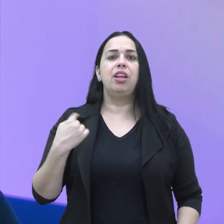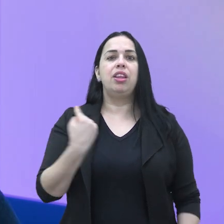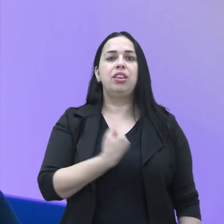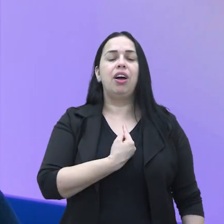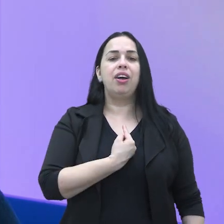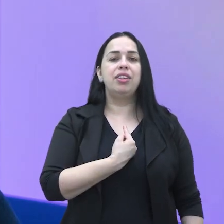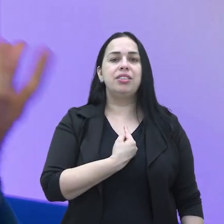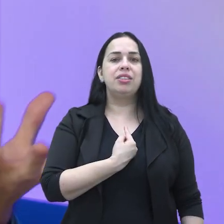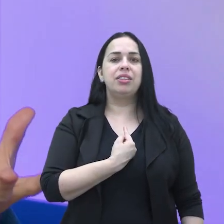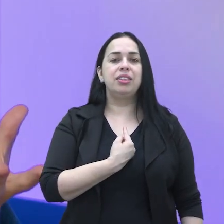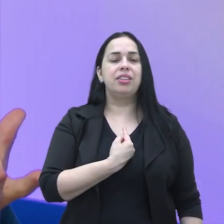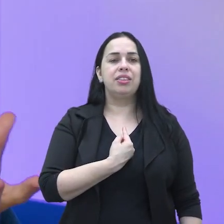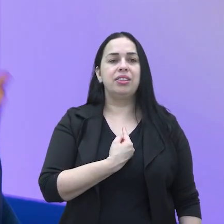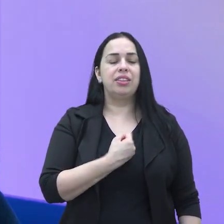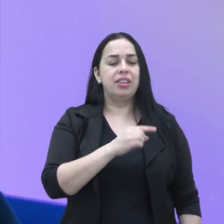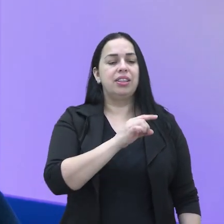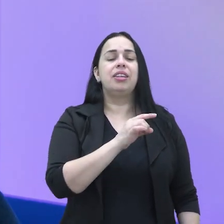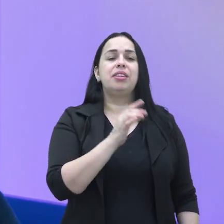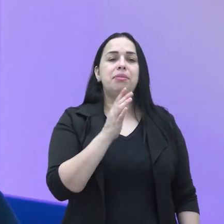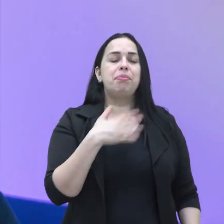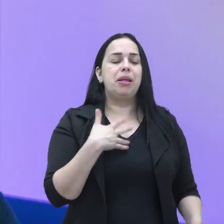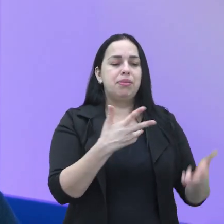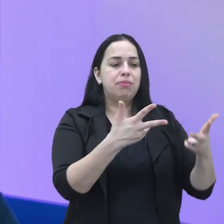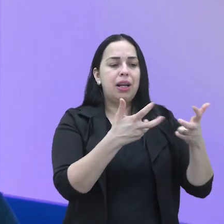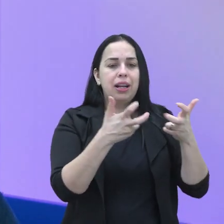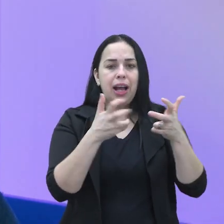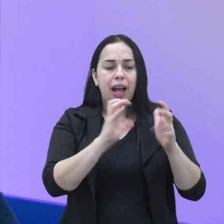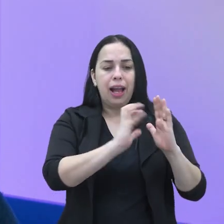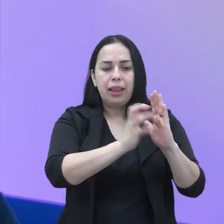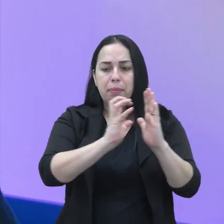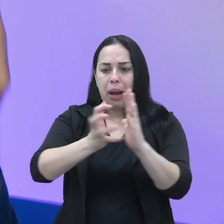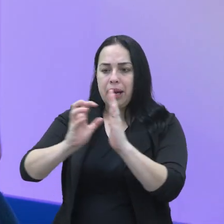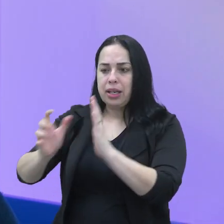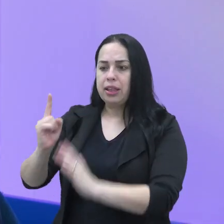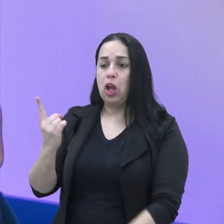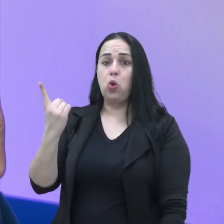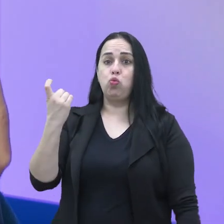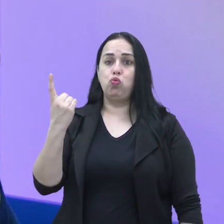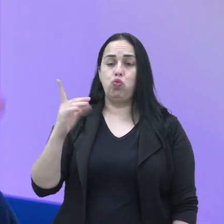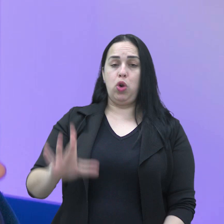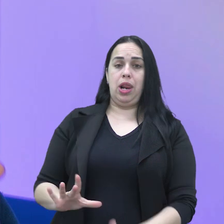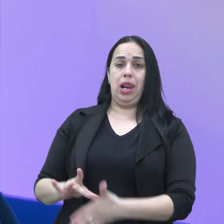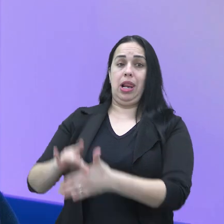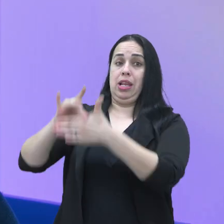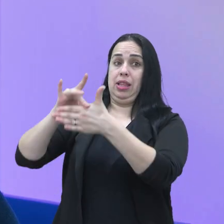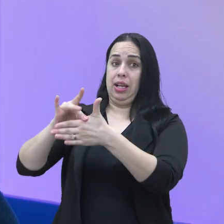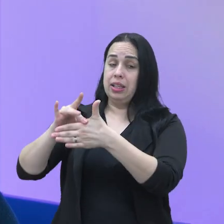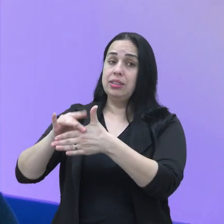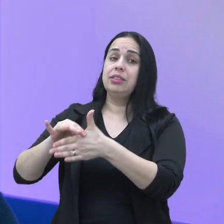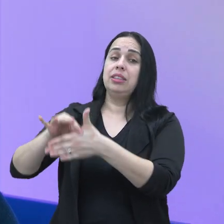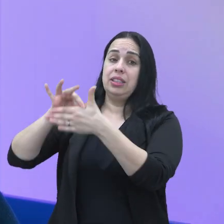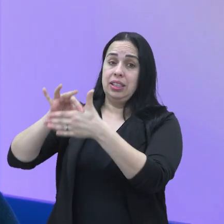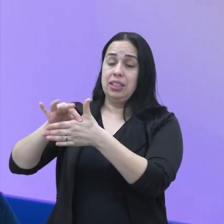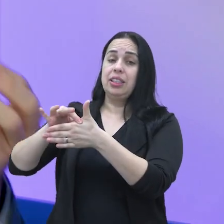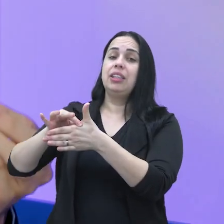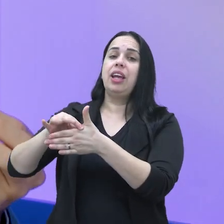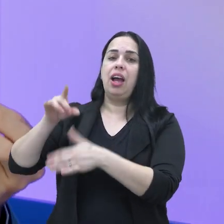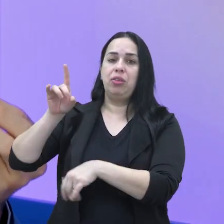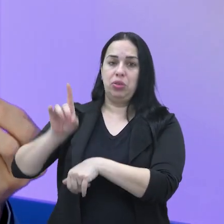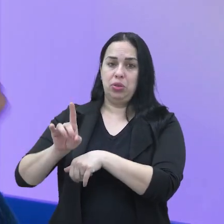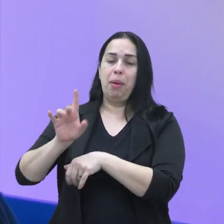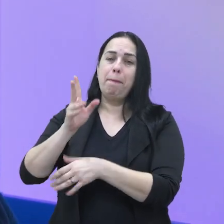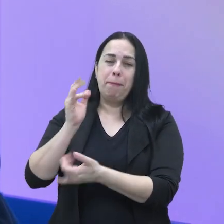gente está acostumado a chamar de cacique. Cada partido tem o seu cacique. É uma pessoa que comanda com mão de ferro